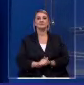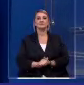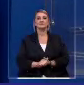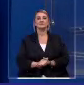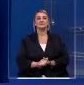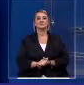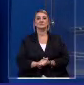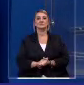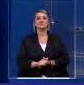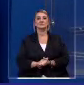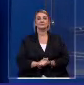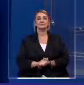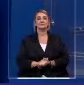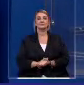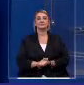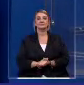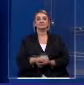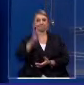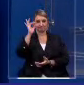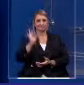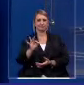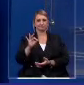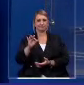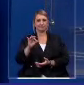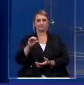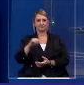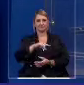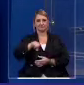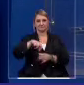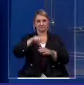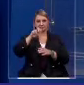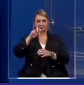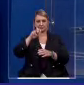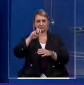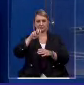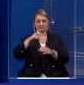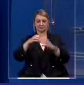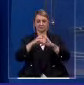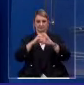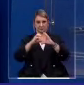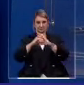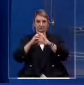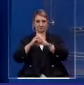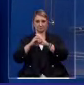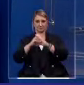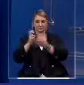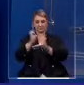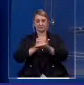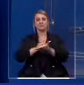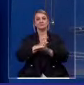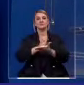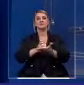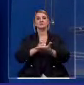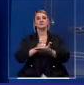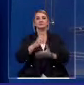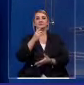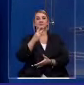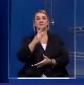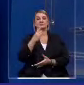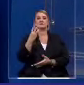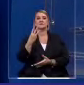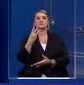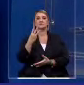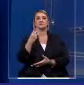42. Vamos conferir os 5 números sorteados no concurso 5.126 da Quina.